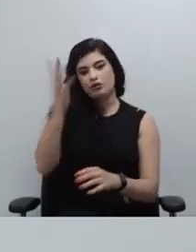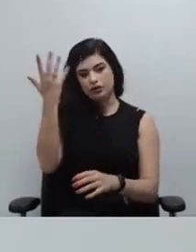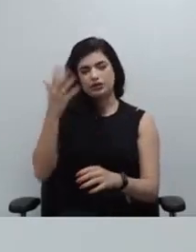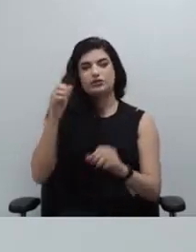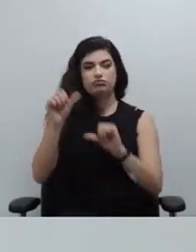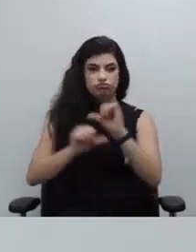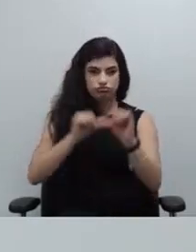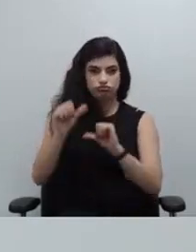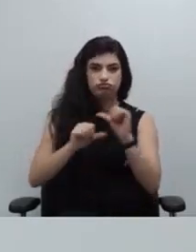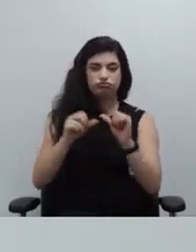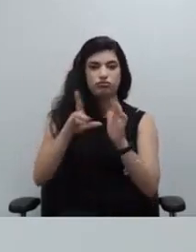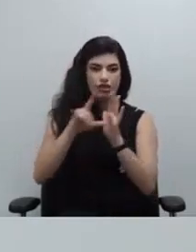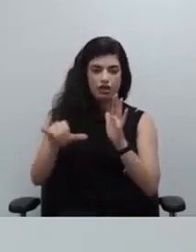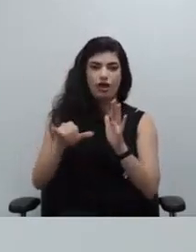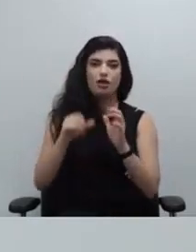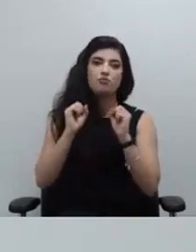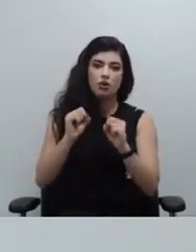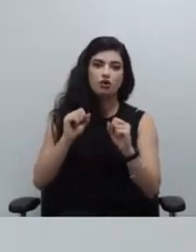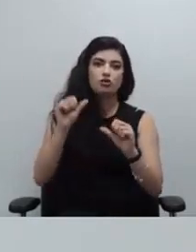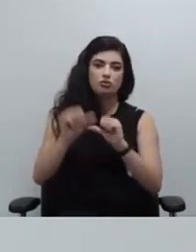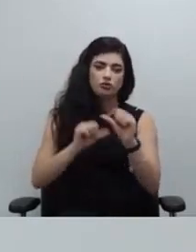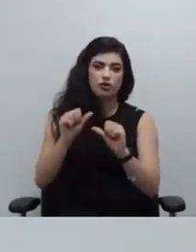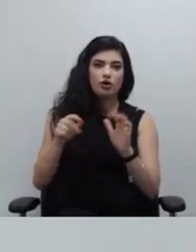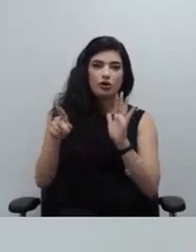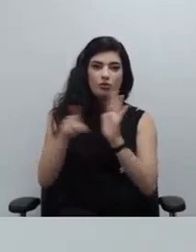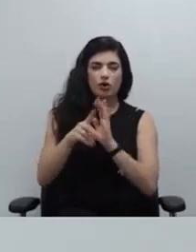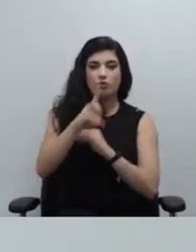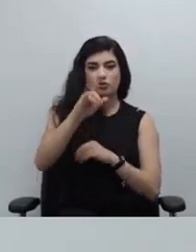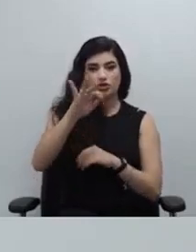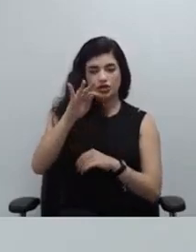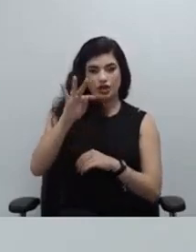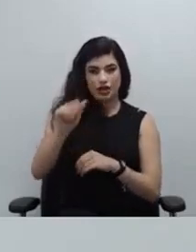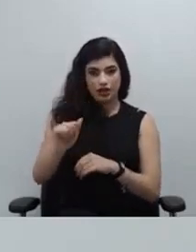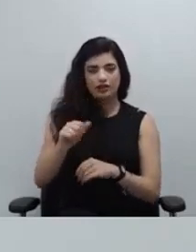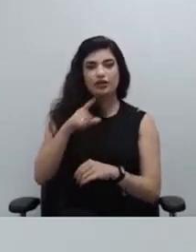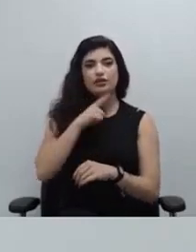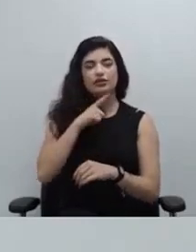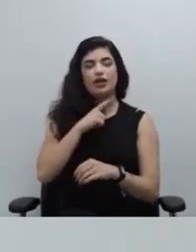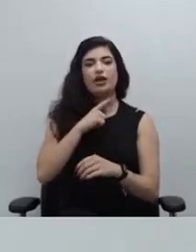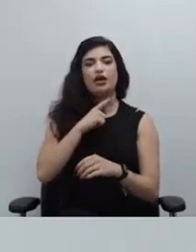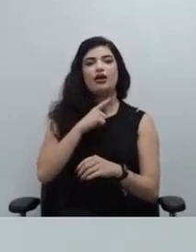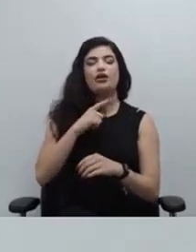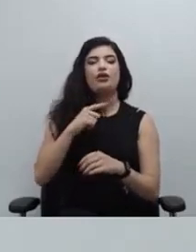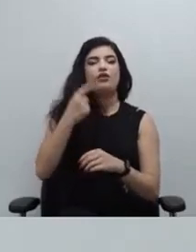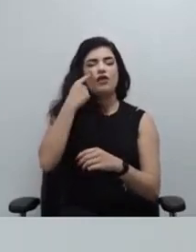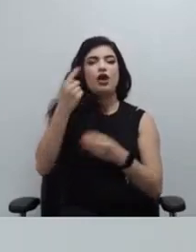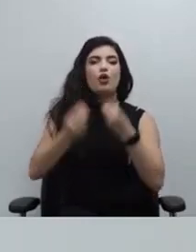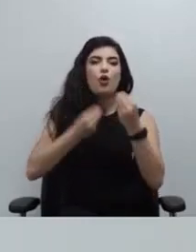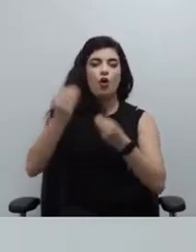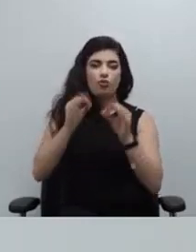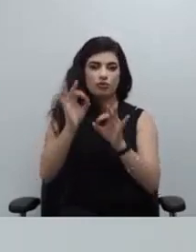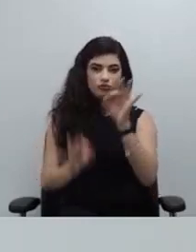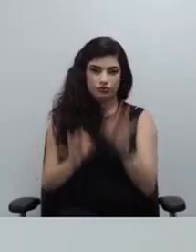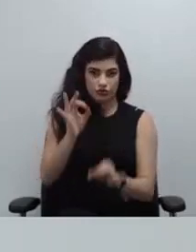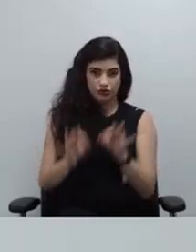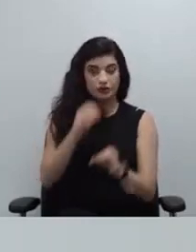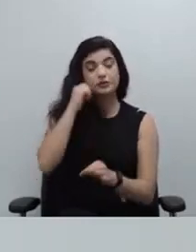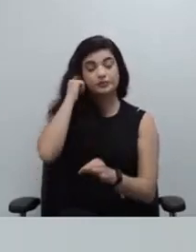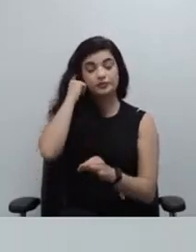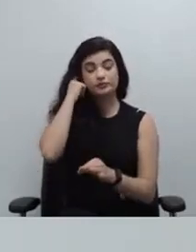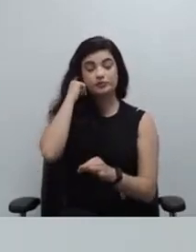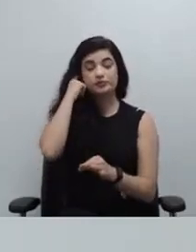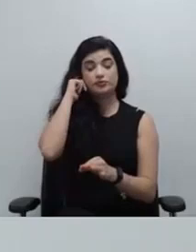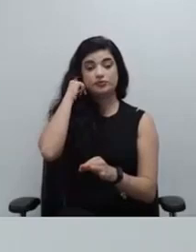legislativa, posteriormente anulada em sede de ação direta de inconstitucionalidade no âmbito do Tribunal de Justiça. De lá para cá, a